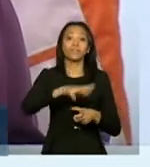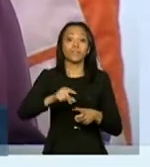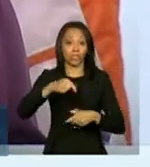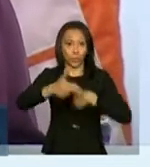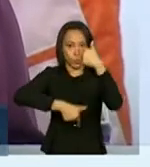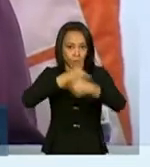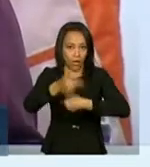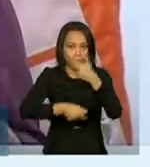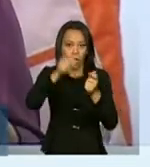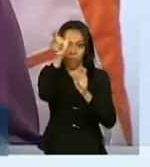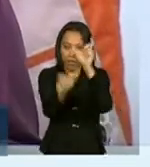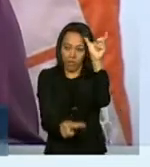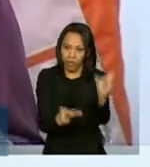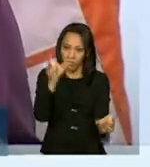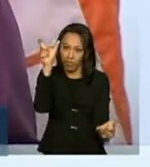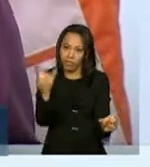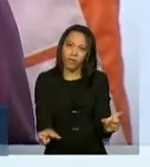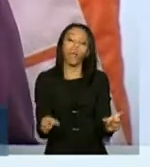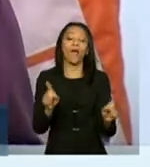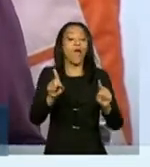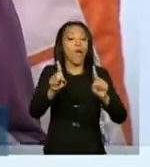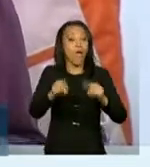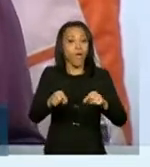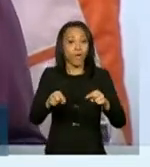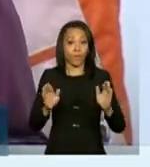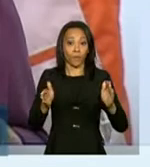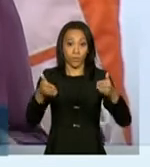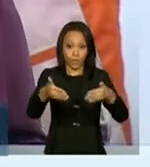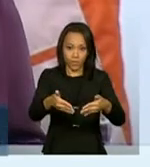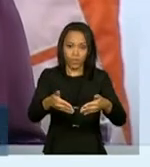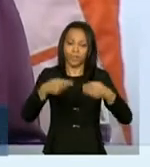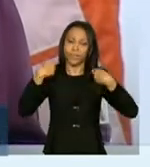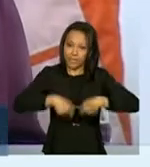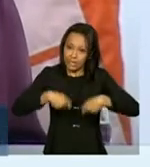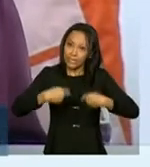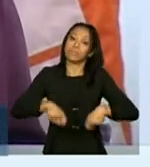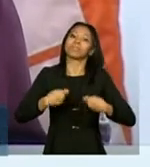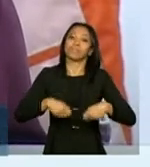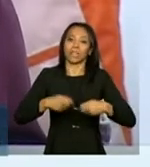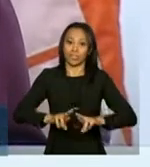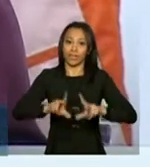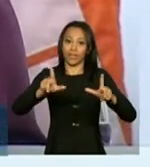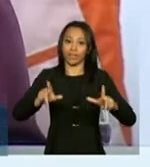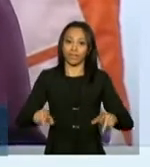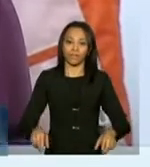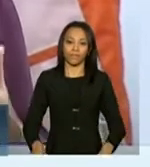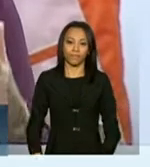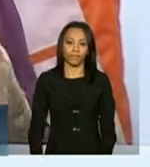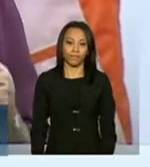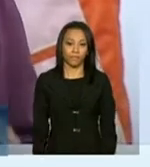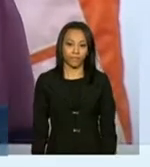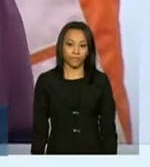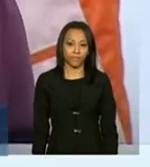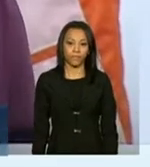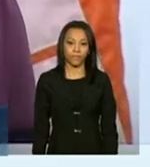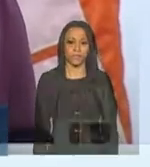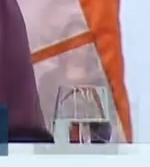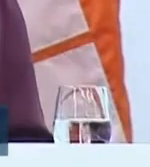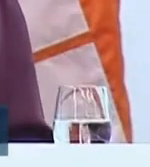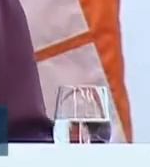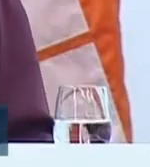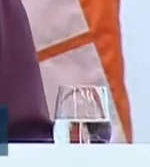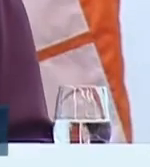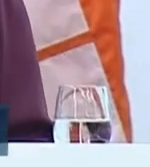de obra passa a ser uma necessidade diferenciada, principalmente num